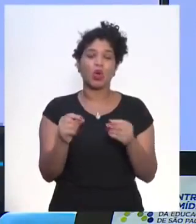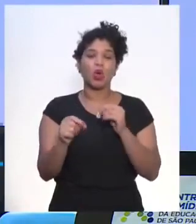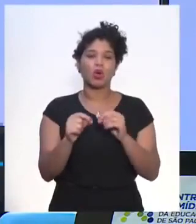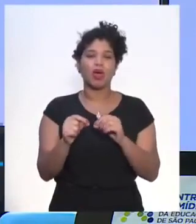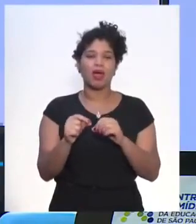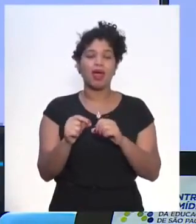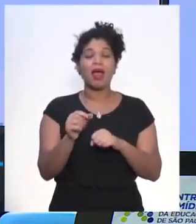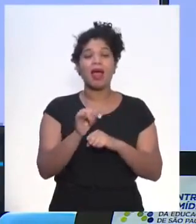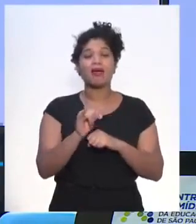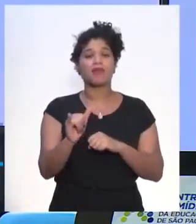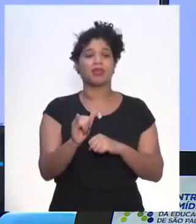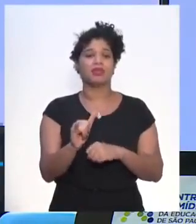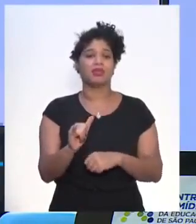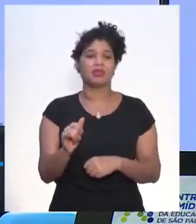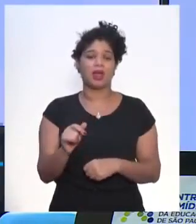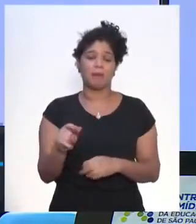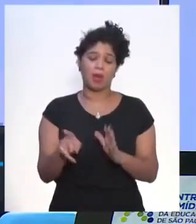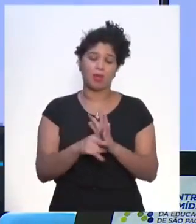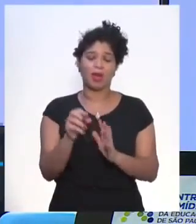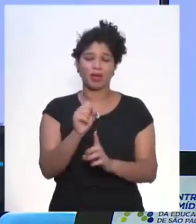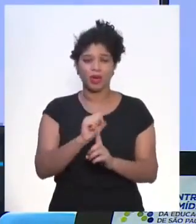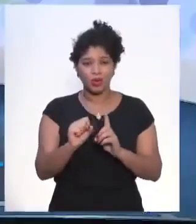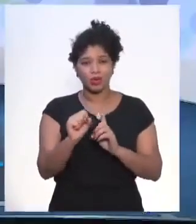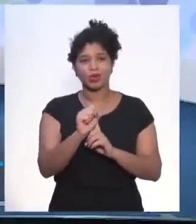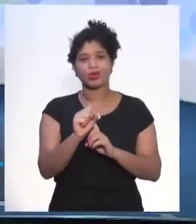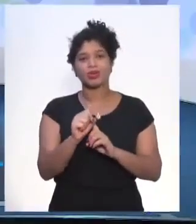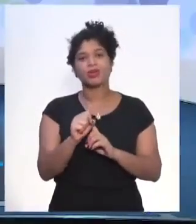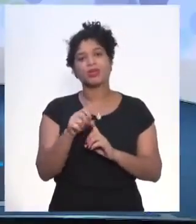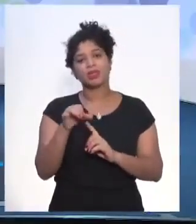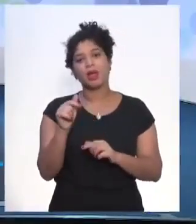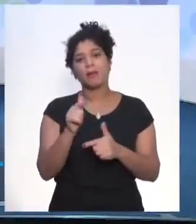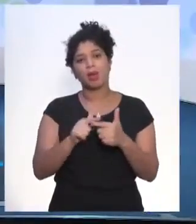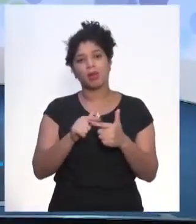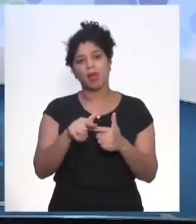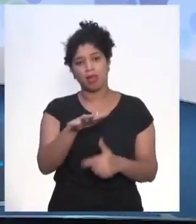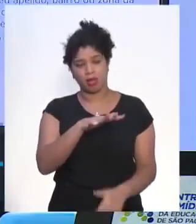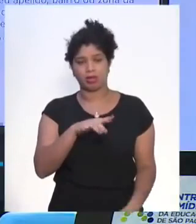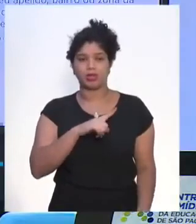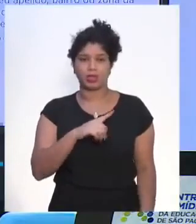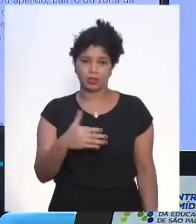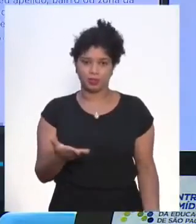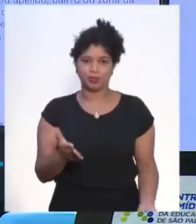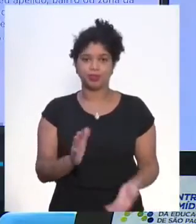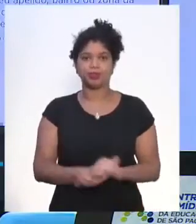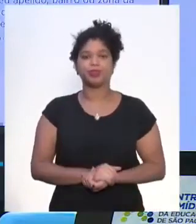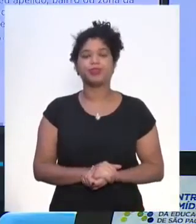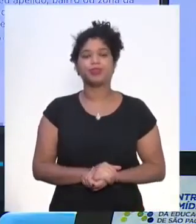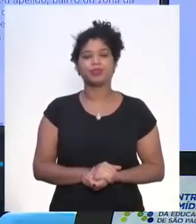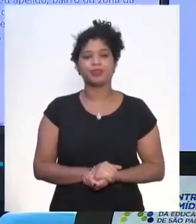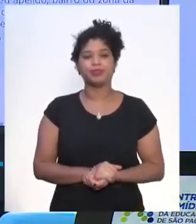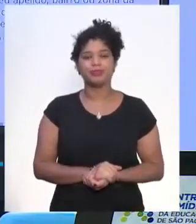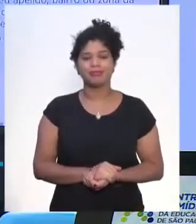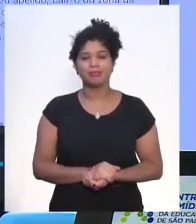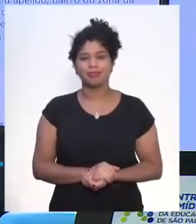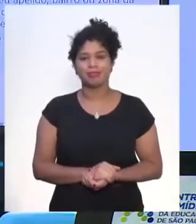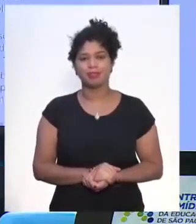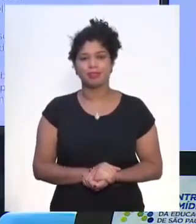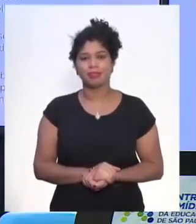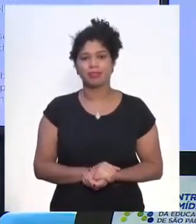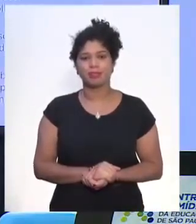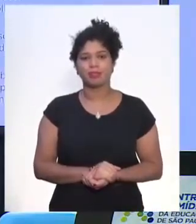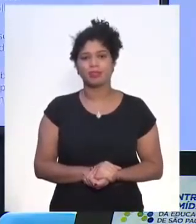recado, né? Um importante recado para a sociedade em relação aos problemas daquela região, certo? Olha só.